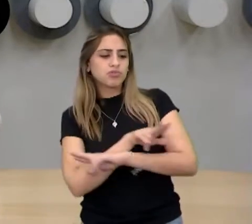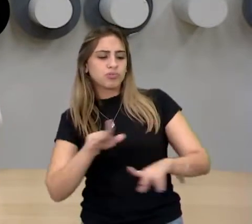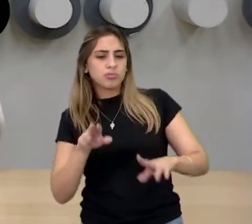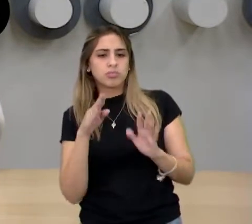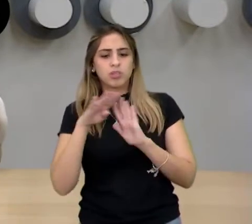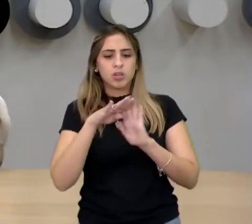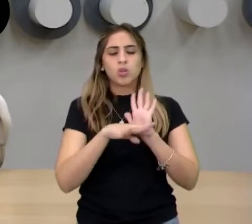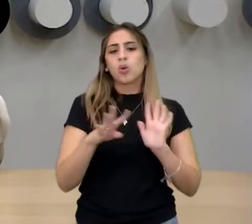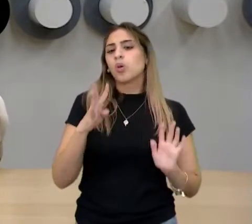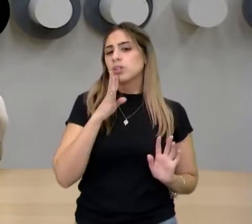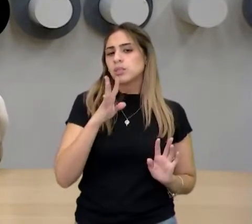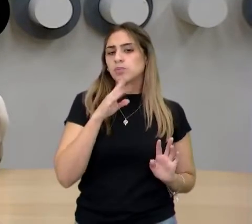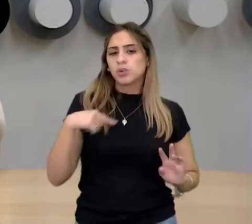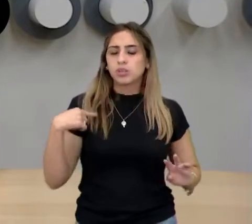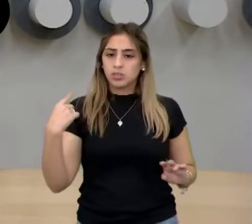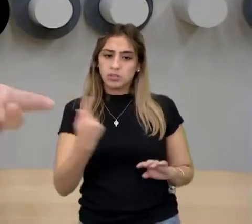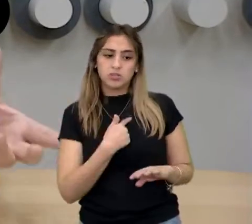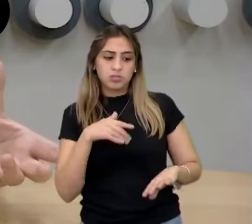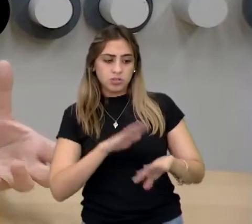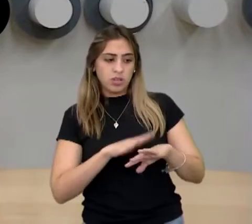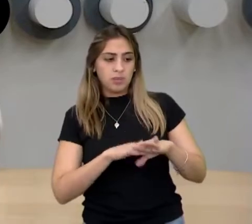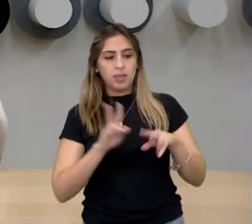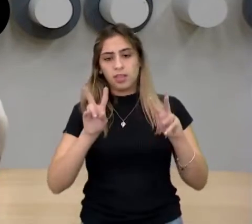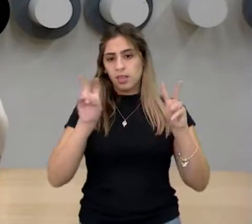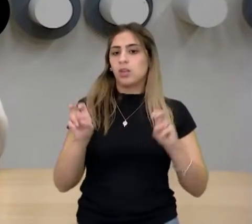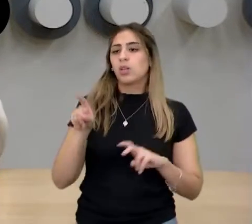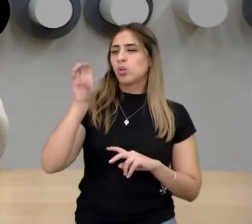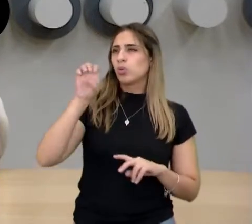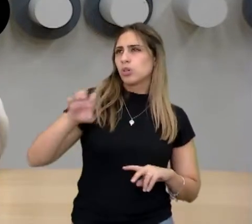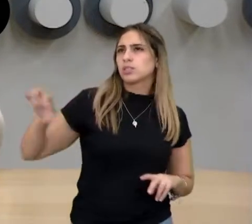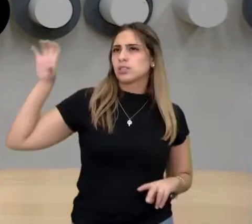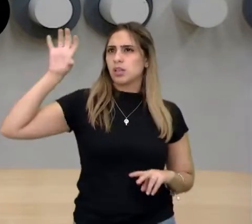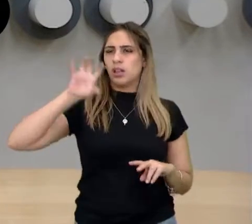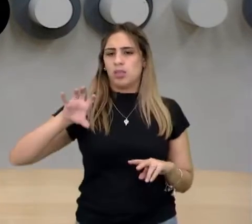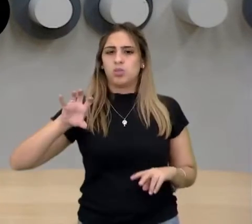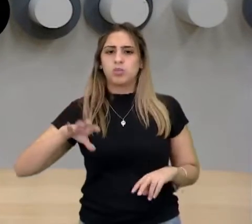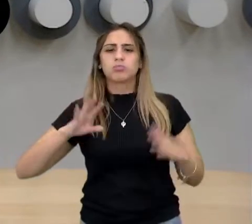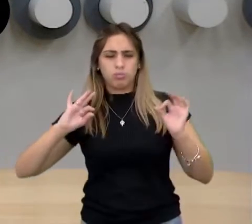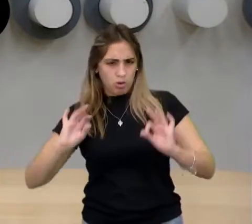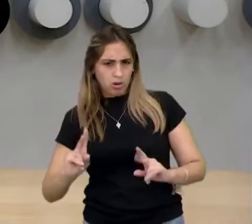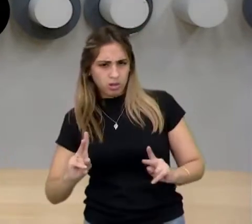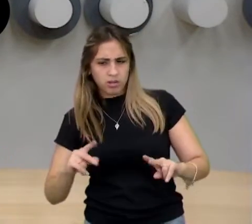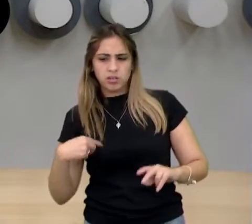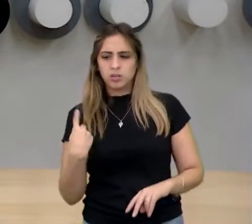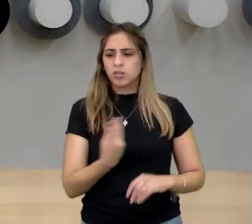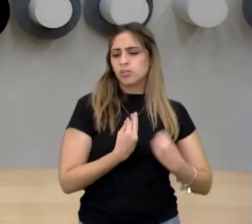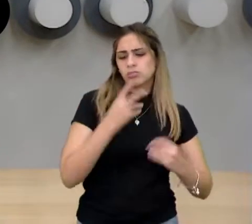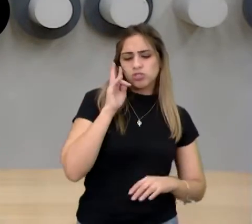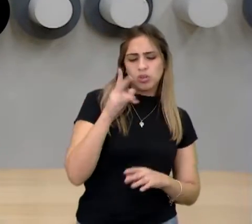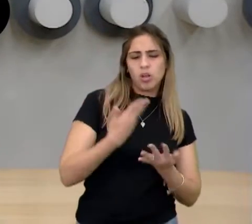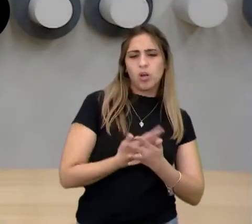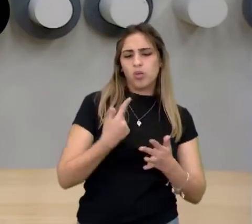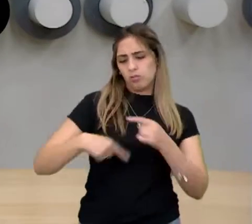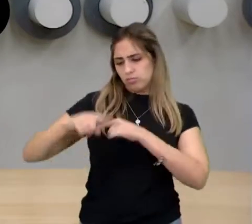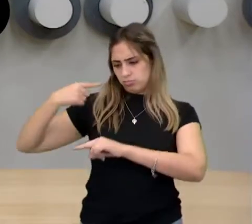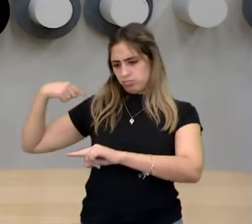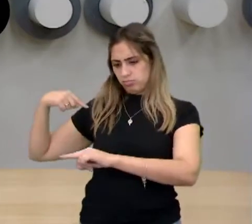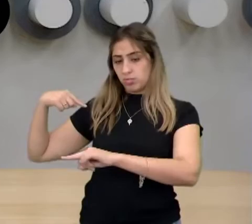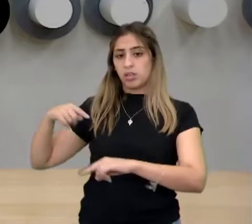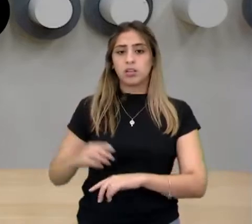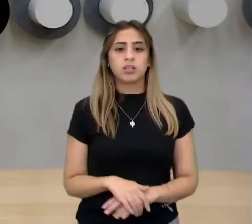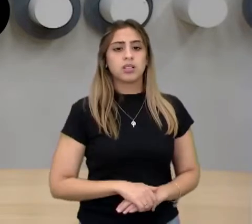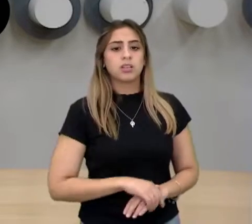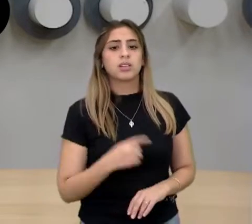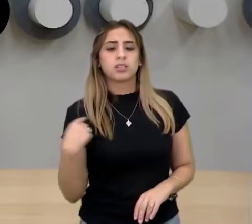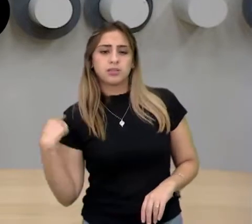do conhecimento que a gente chama de teorias do Estado, tá certo? Então, como a gente viu na nossa aula anterior,